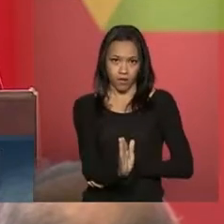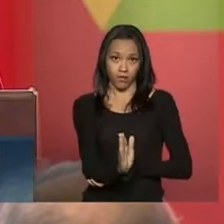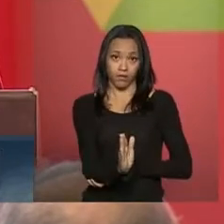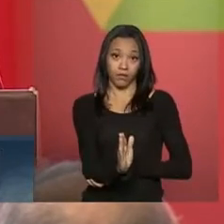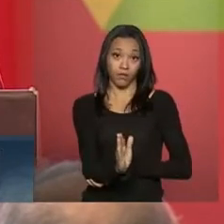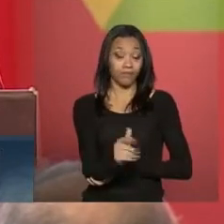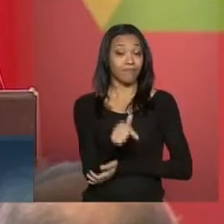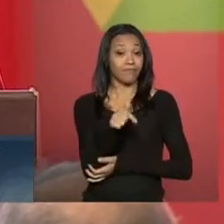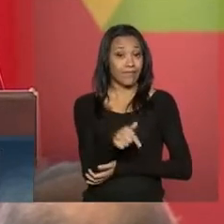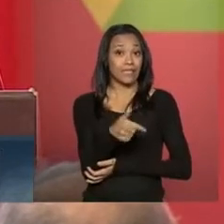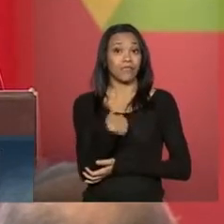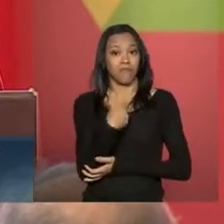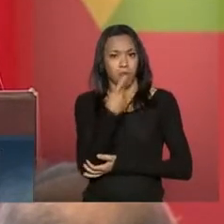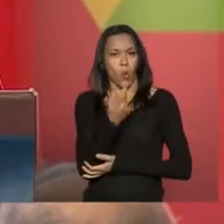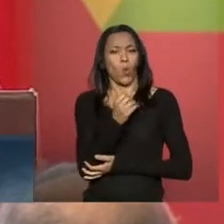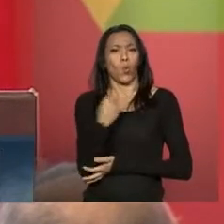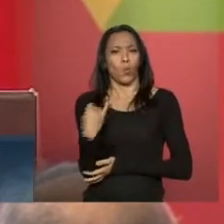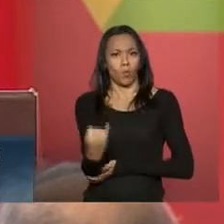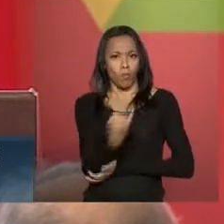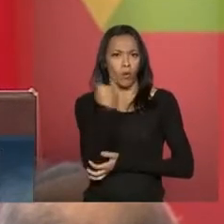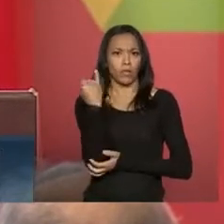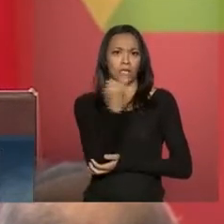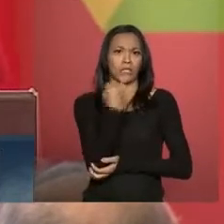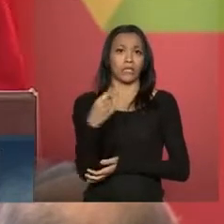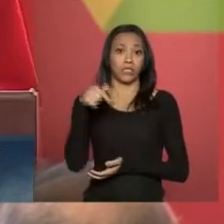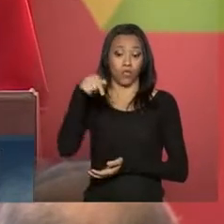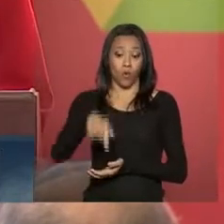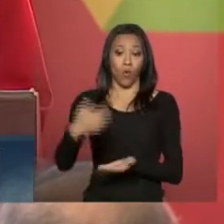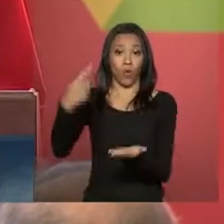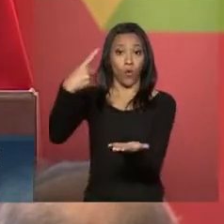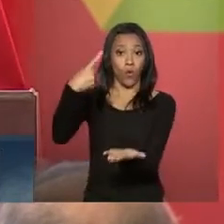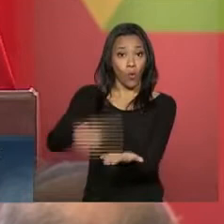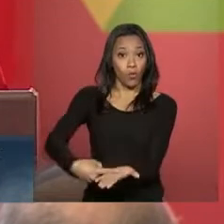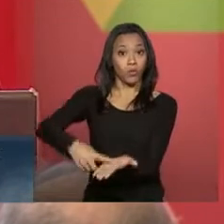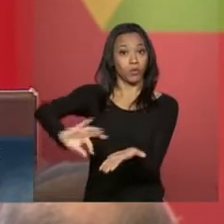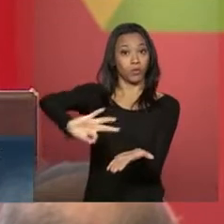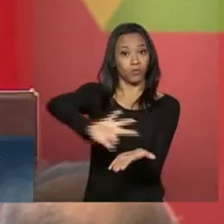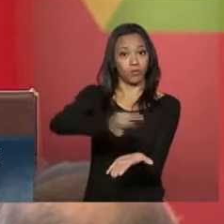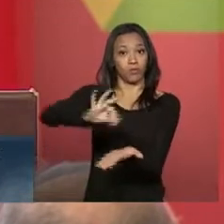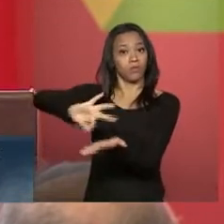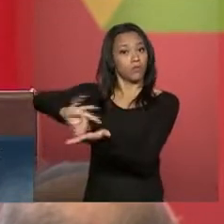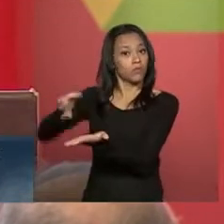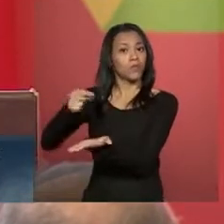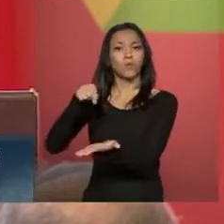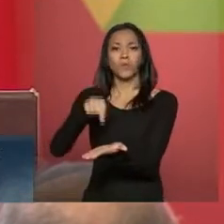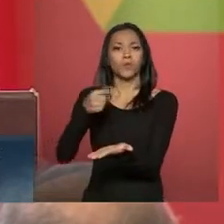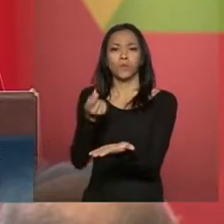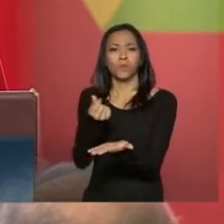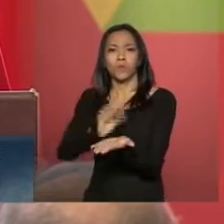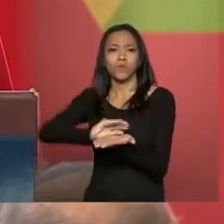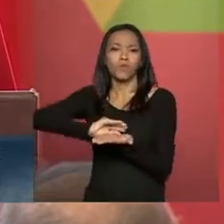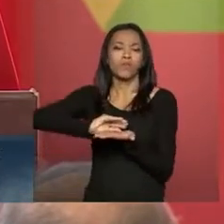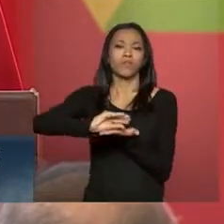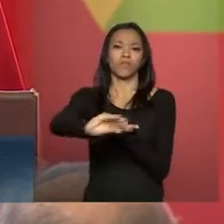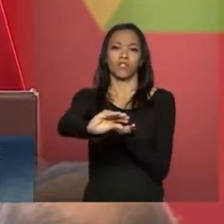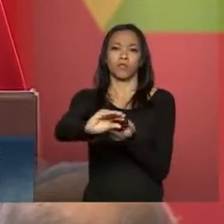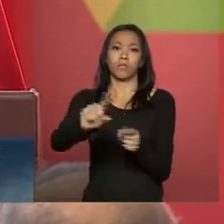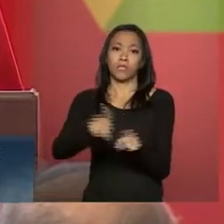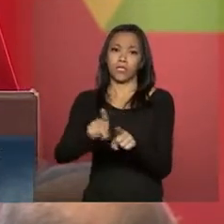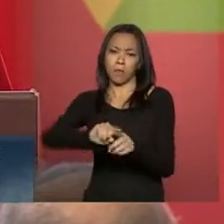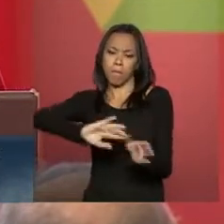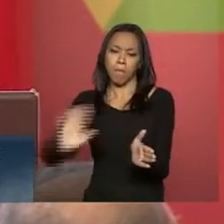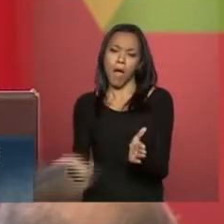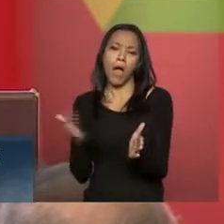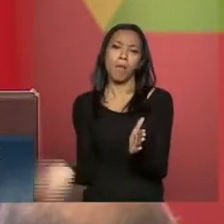atribui grande importância à assinatura deste acordo sobre investimentos e capacidade produtiva,